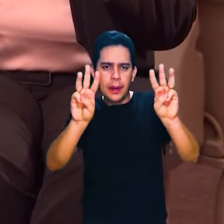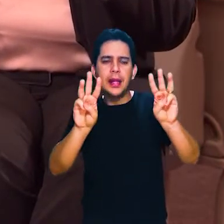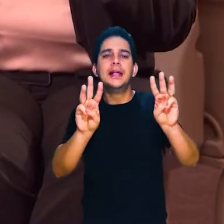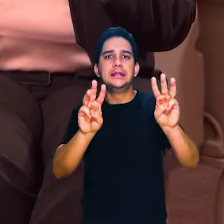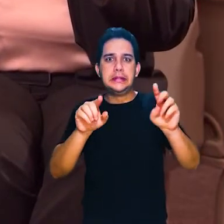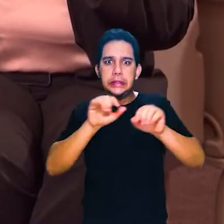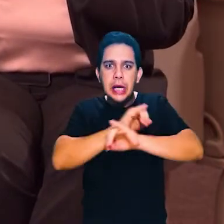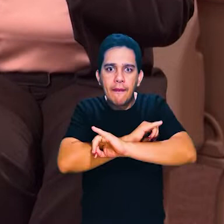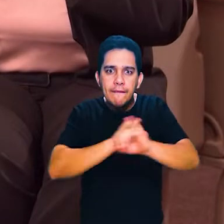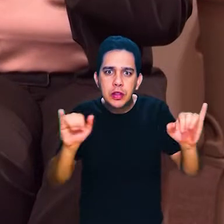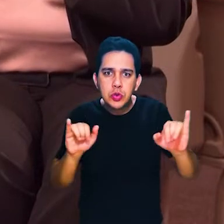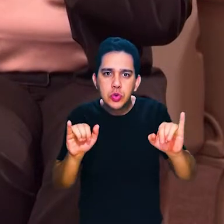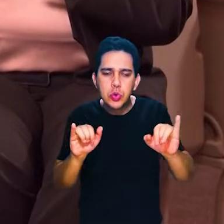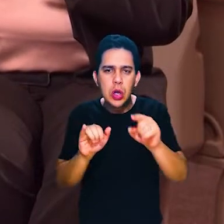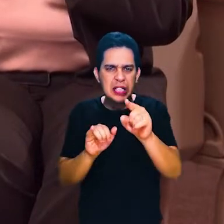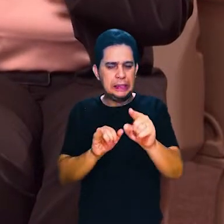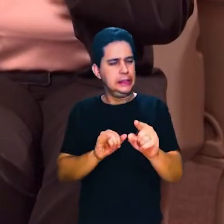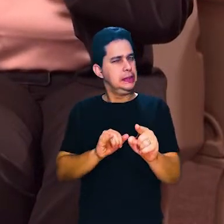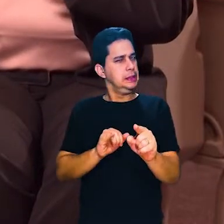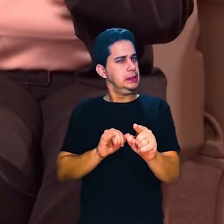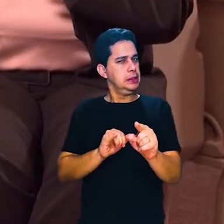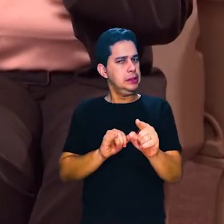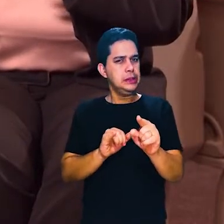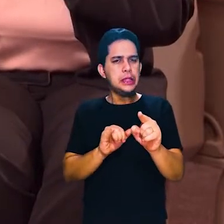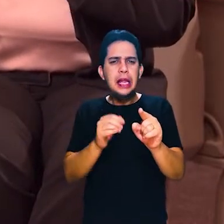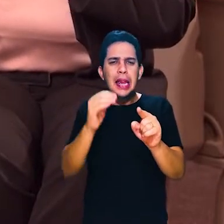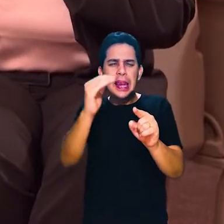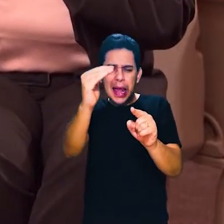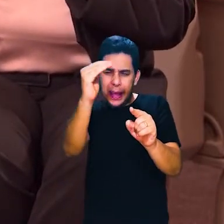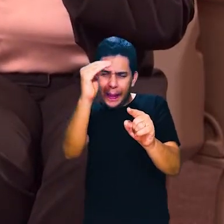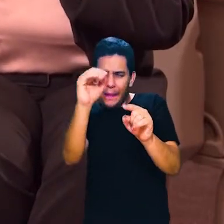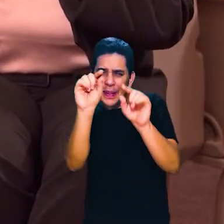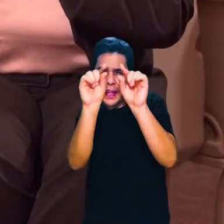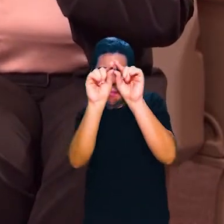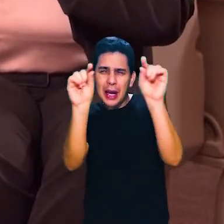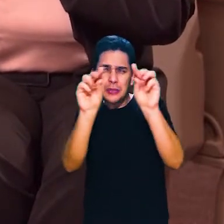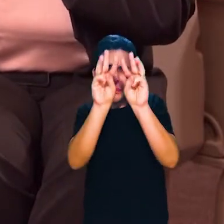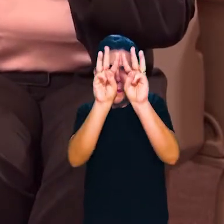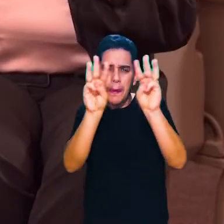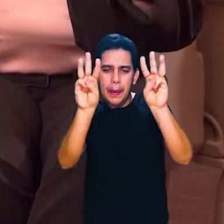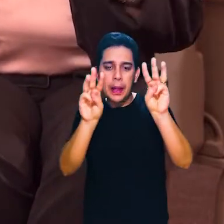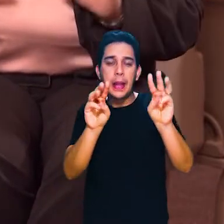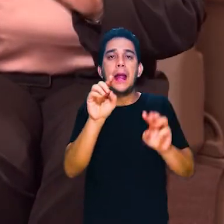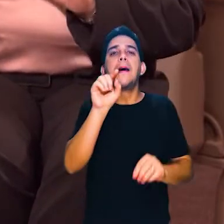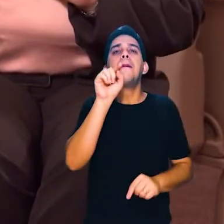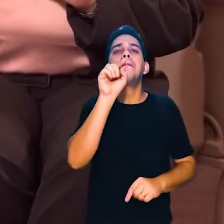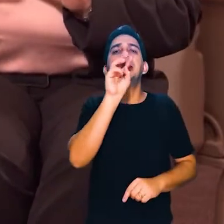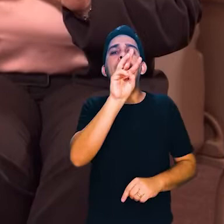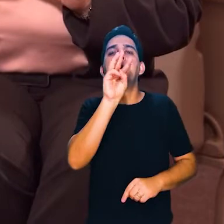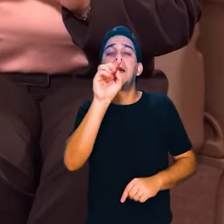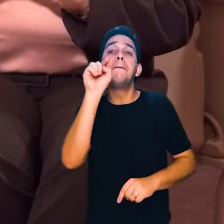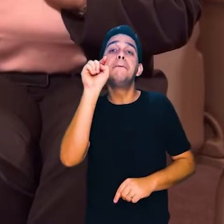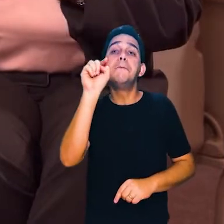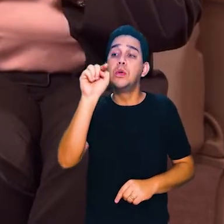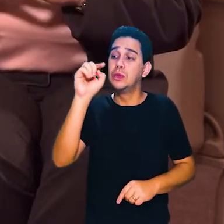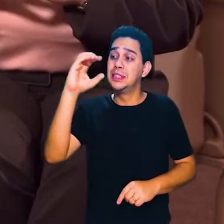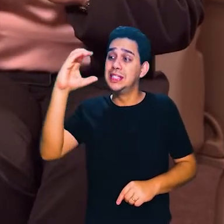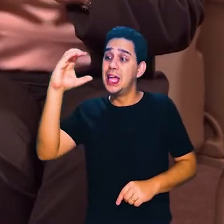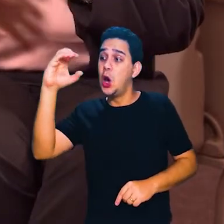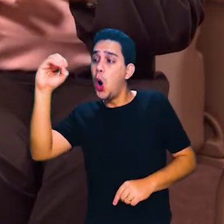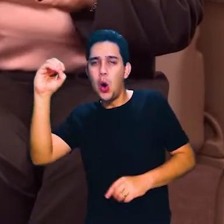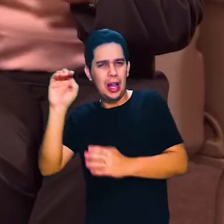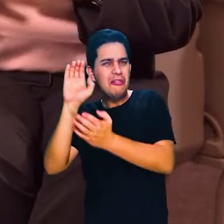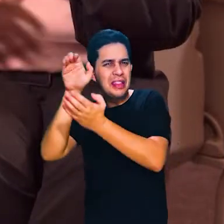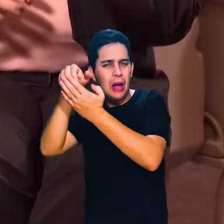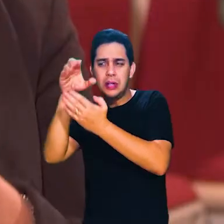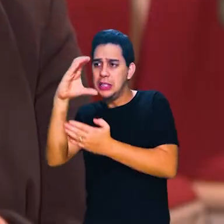final, o URL, né? Se ele vem com um ponto .co, por exemplo, provavelmente aquela notícia é falsa. Porque